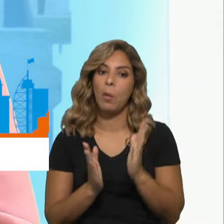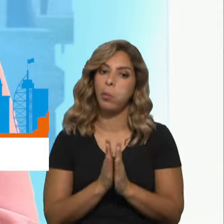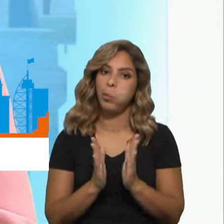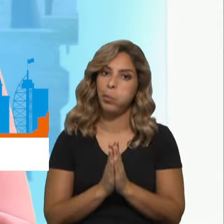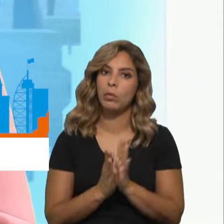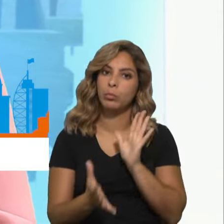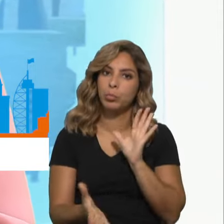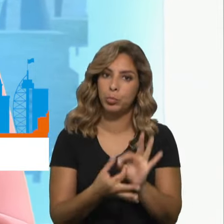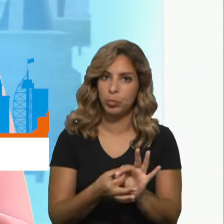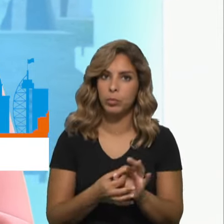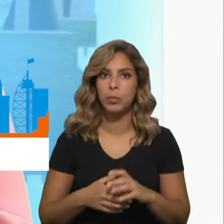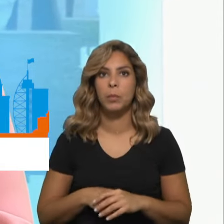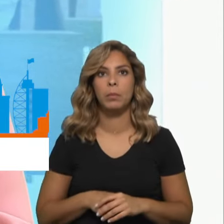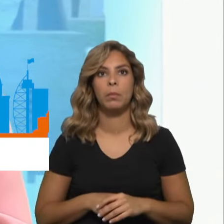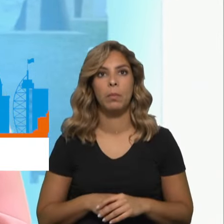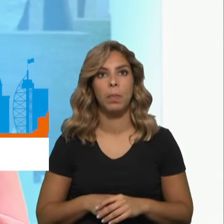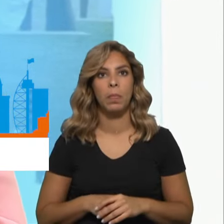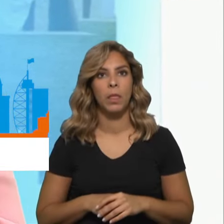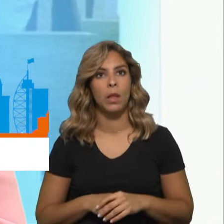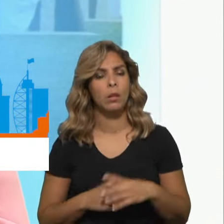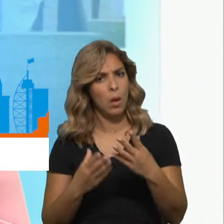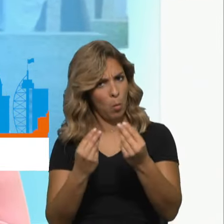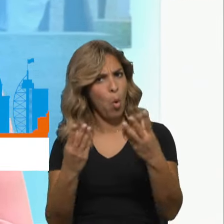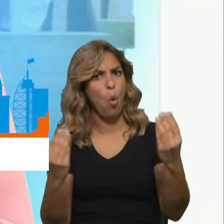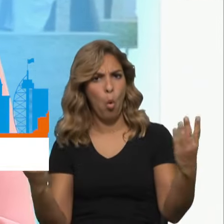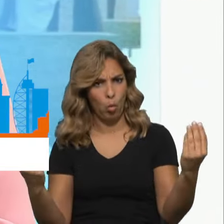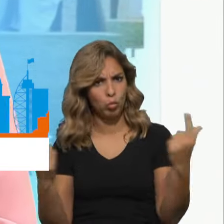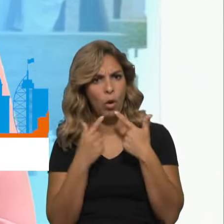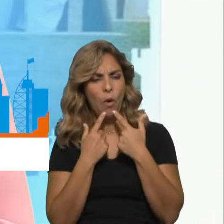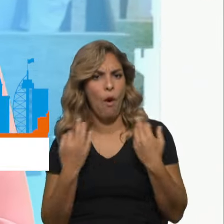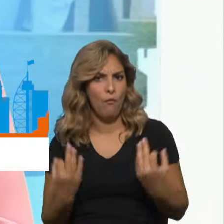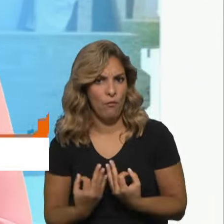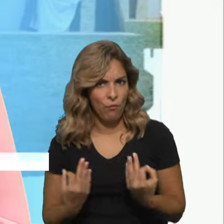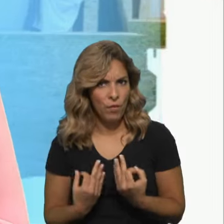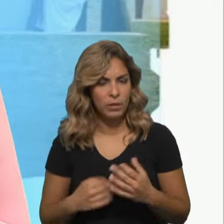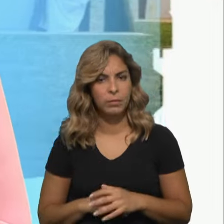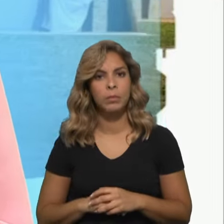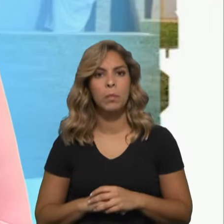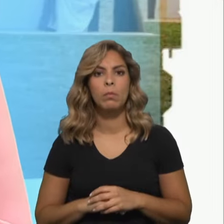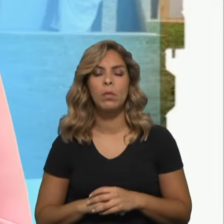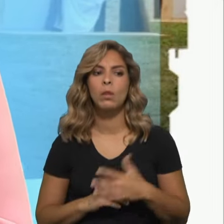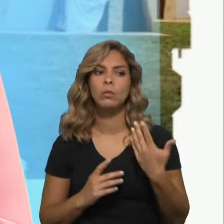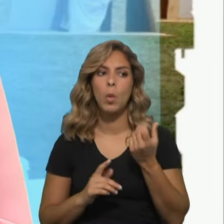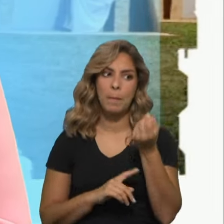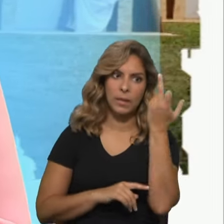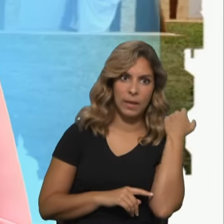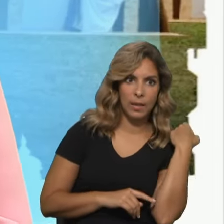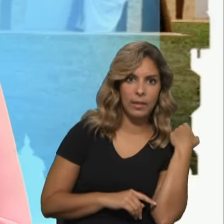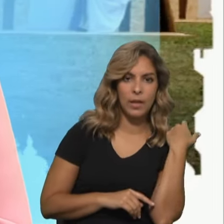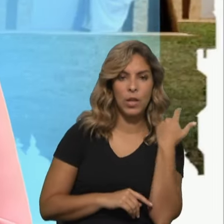seja. Mas, e temos tido muitos. E temos tido uma média de, o ano passado e este ano, de